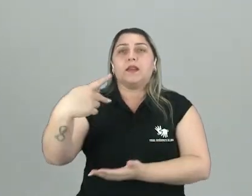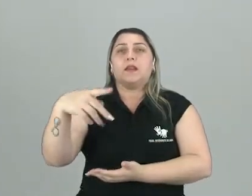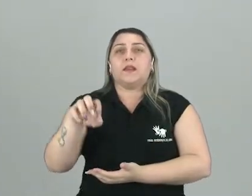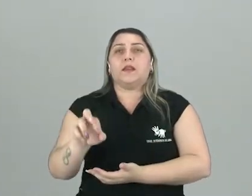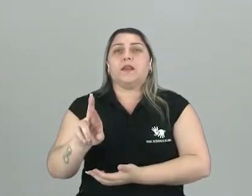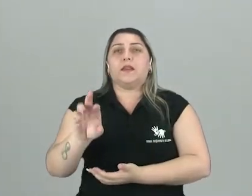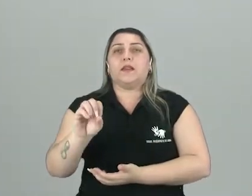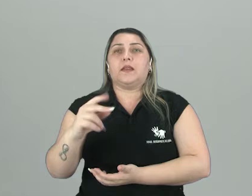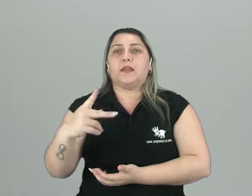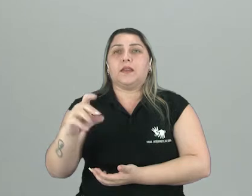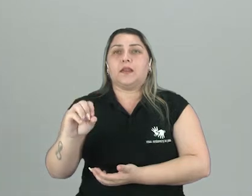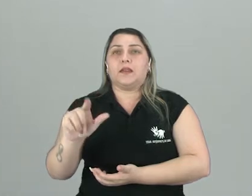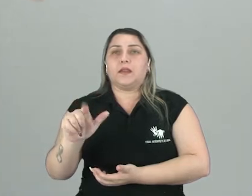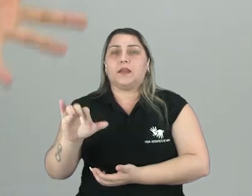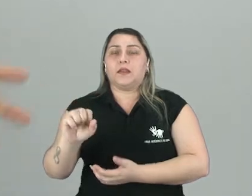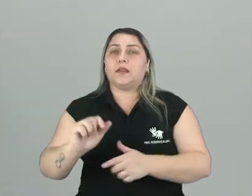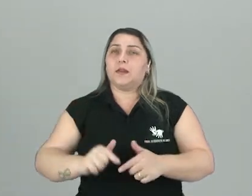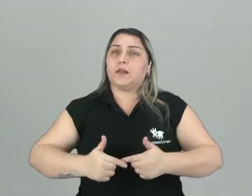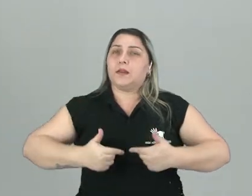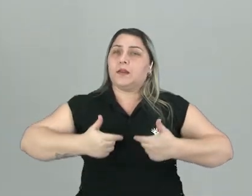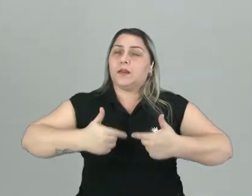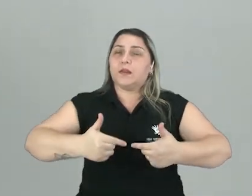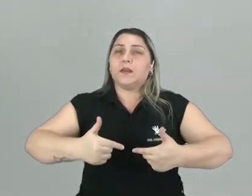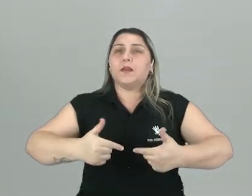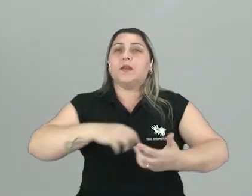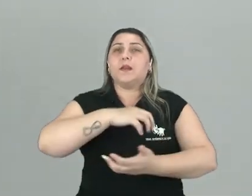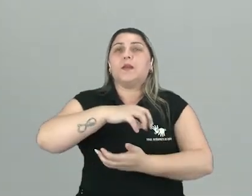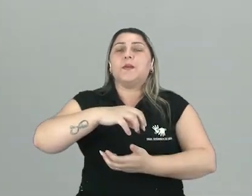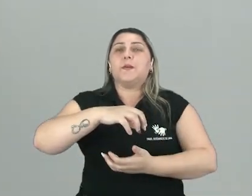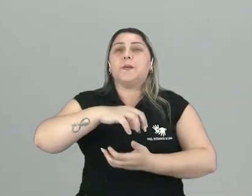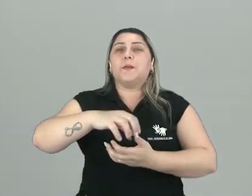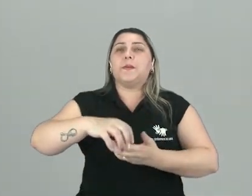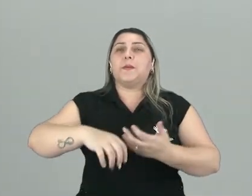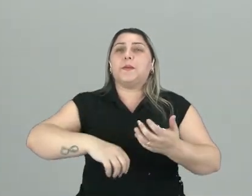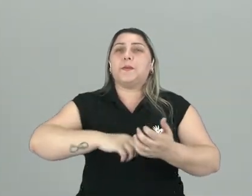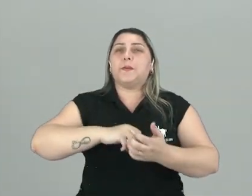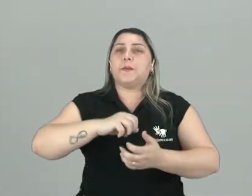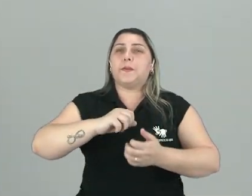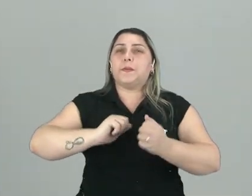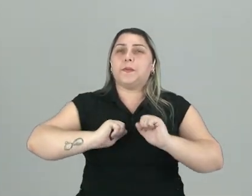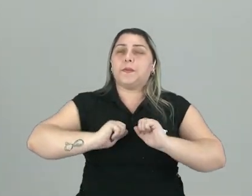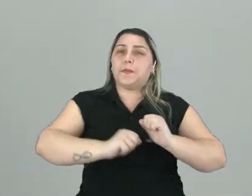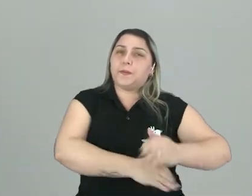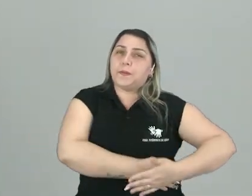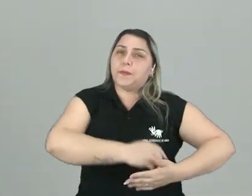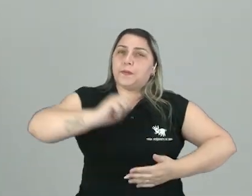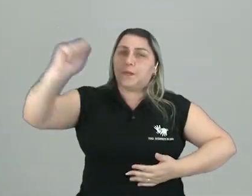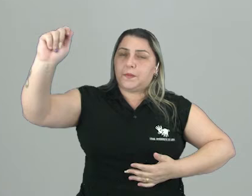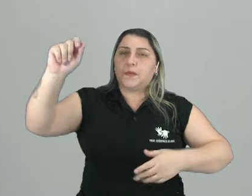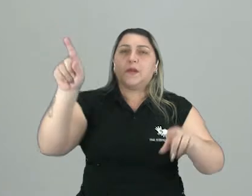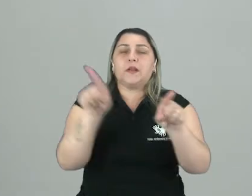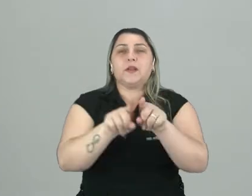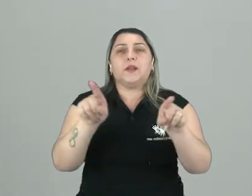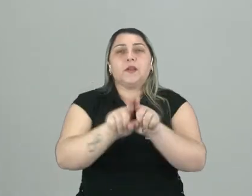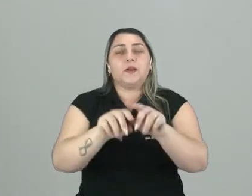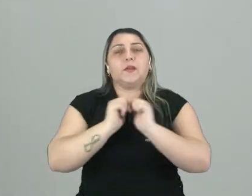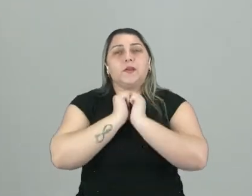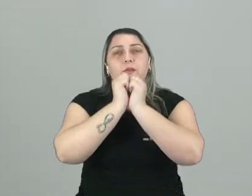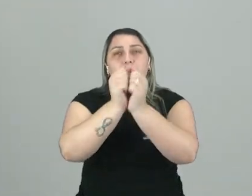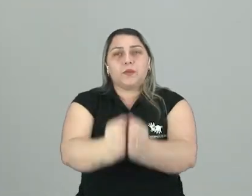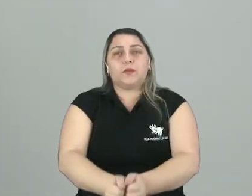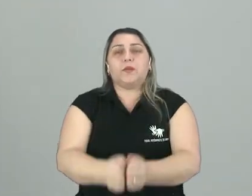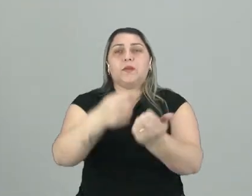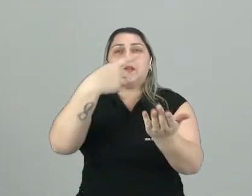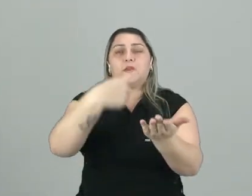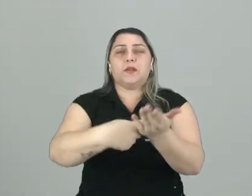Petrópolis. Então, depois da luta da Revolução Acreana, do Acre ter lutado para fazer parte do Brasil, juntamente ao Tratado